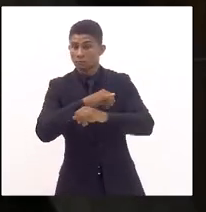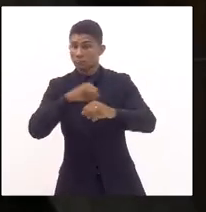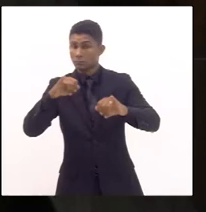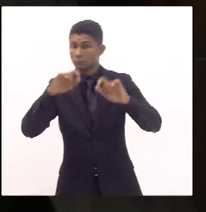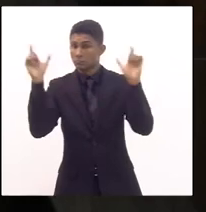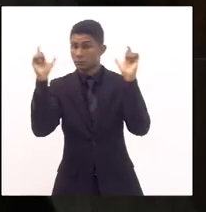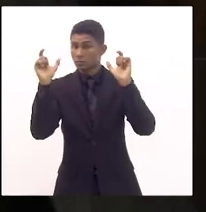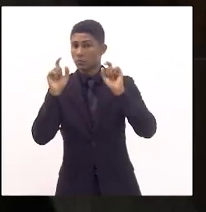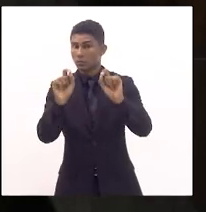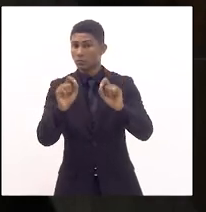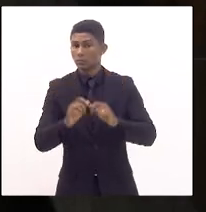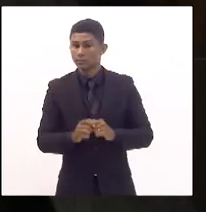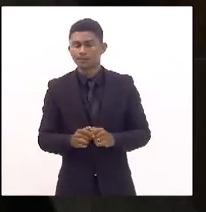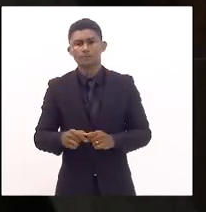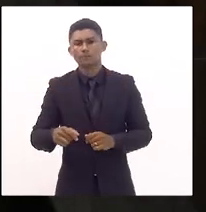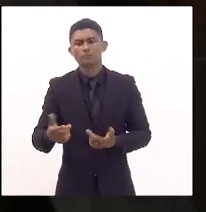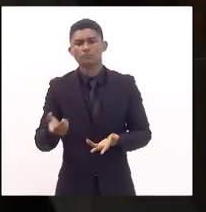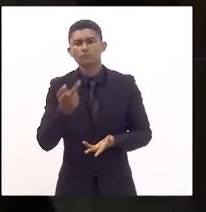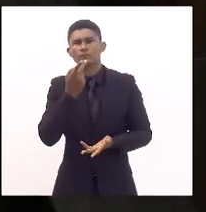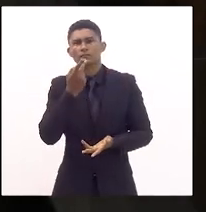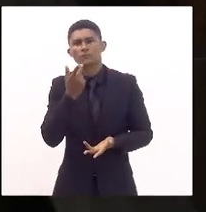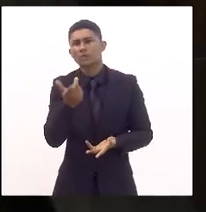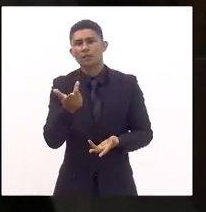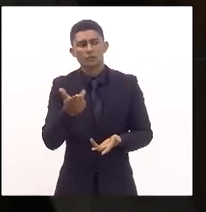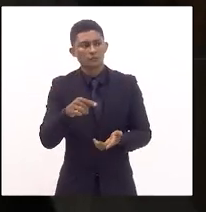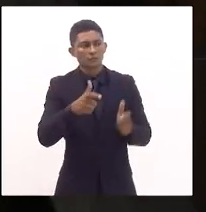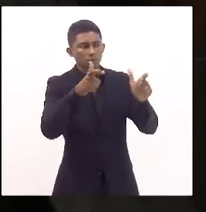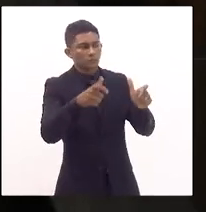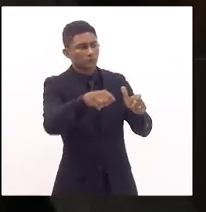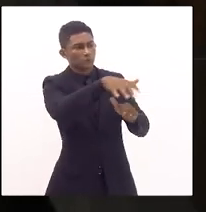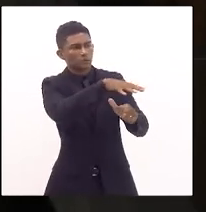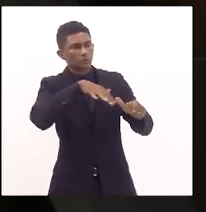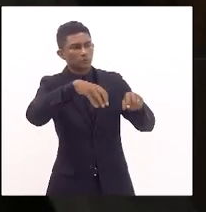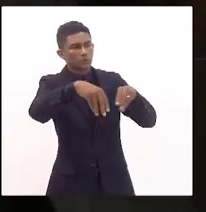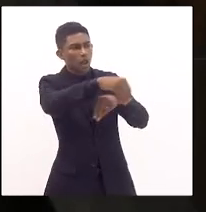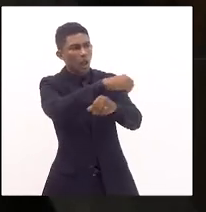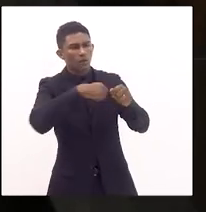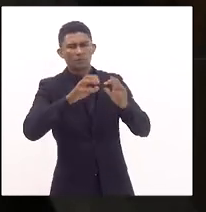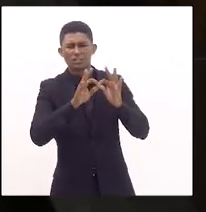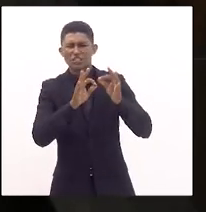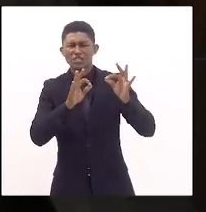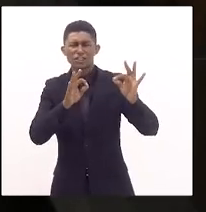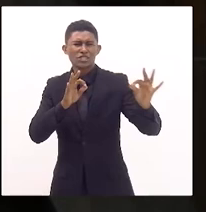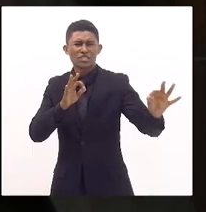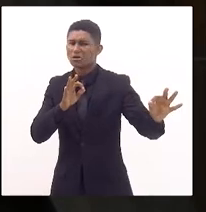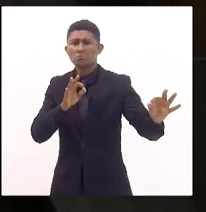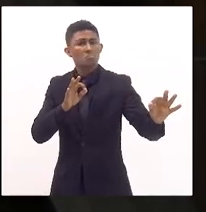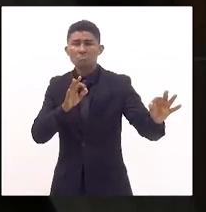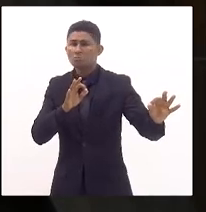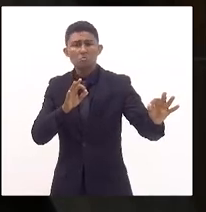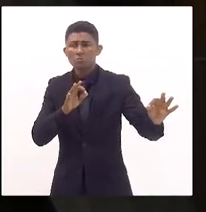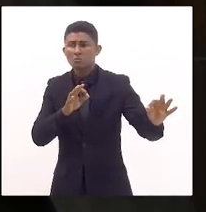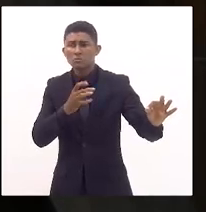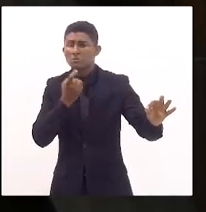estamos falando, Marta, Célia, de um assentamento distante, longínquo, aqui,